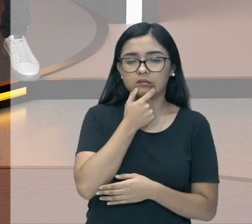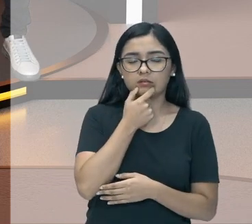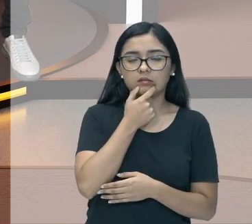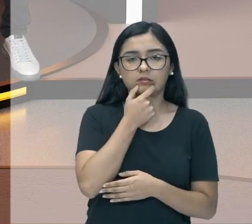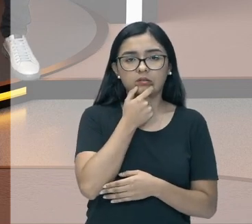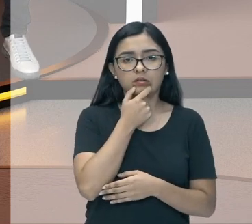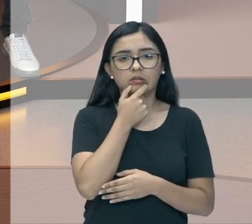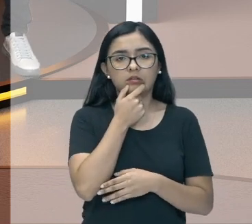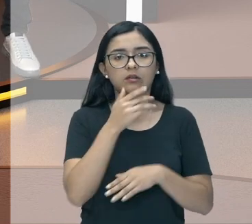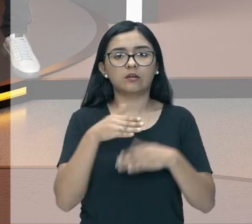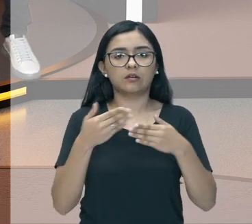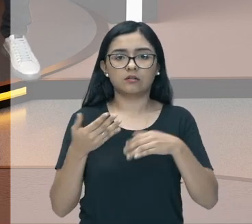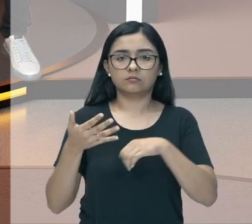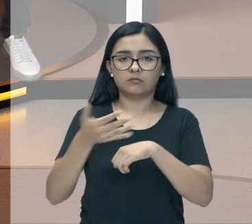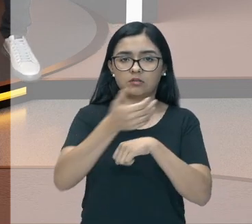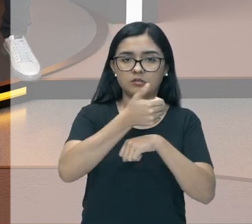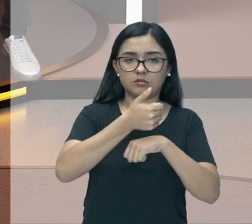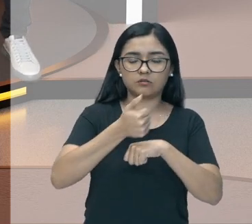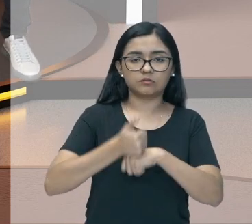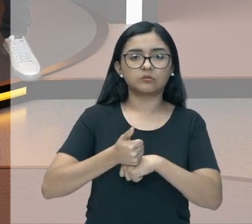as colônias